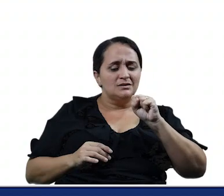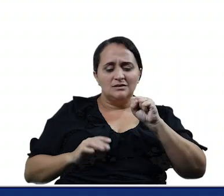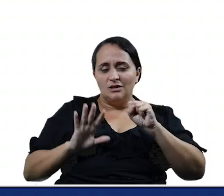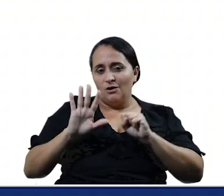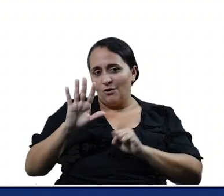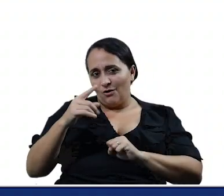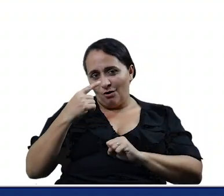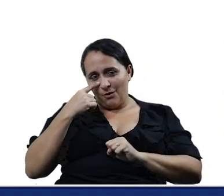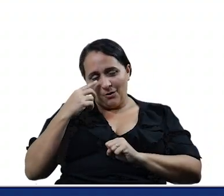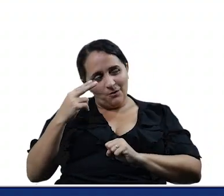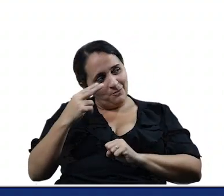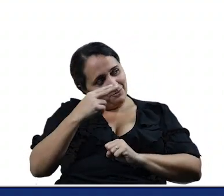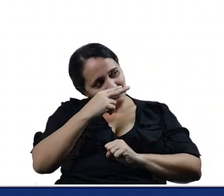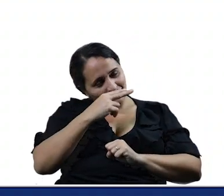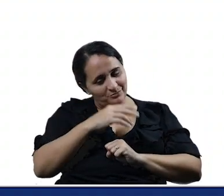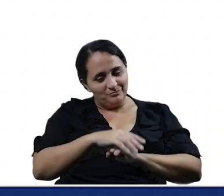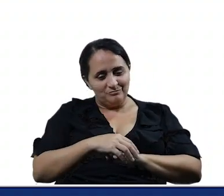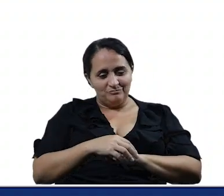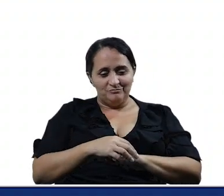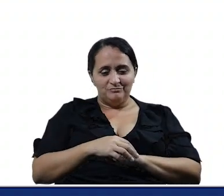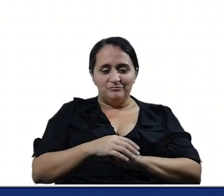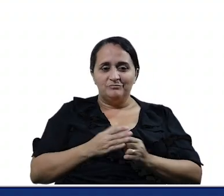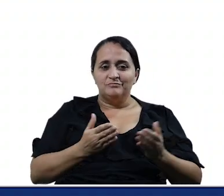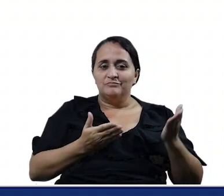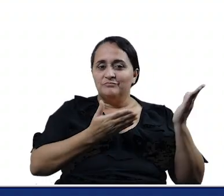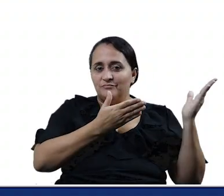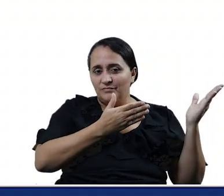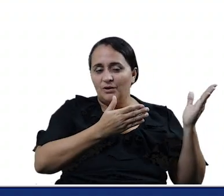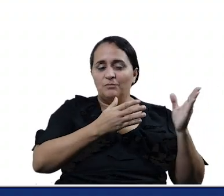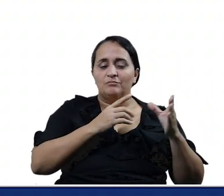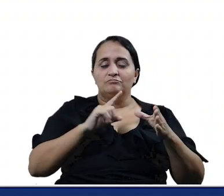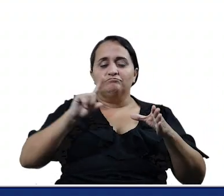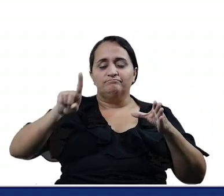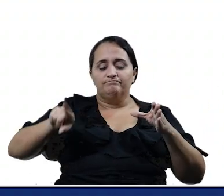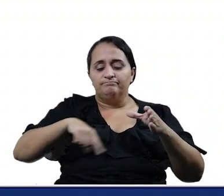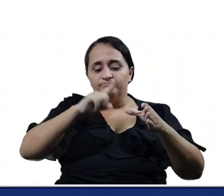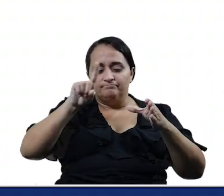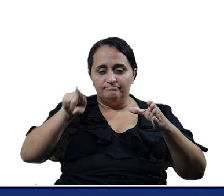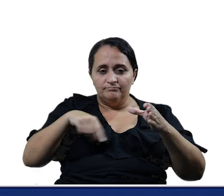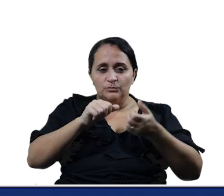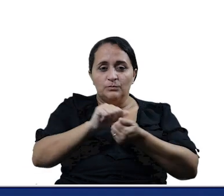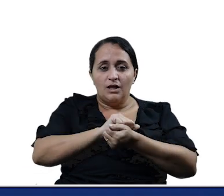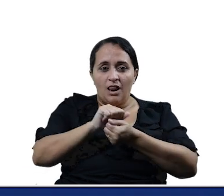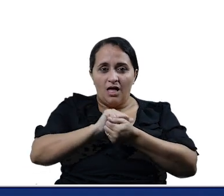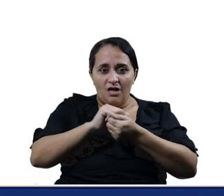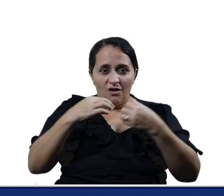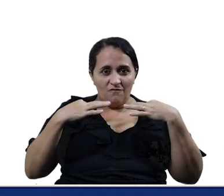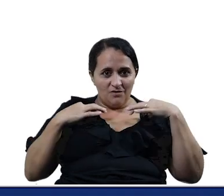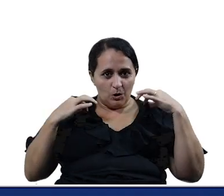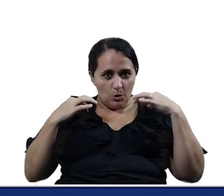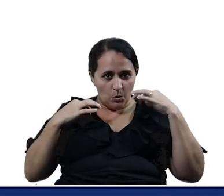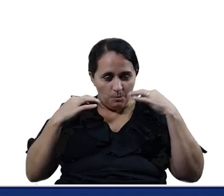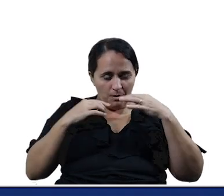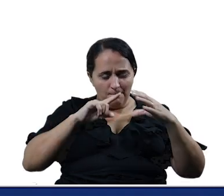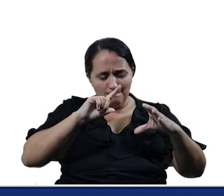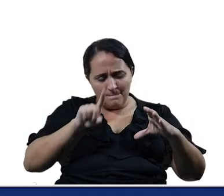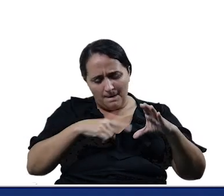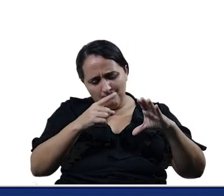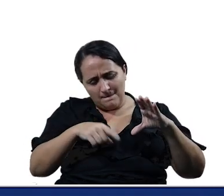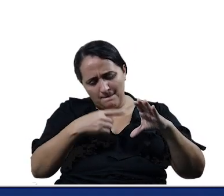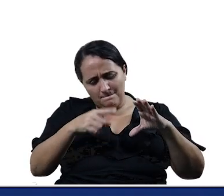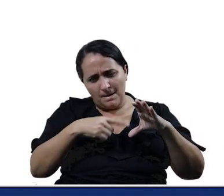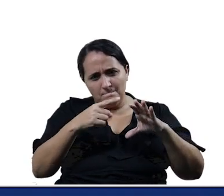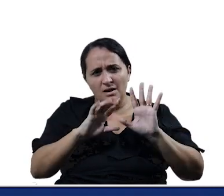cartaz. Essa máquina de lavar, ela está sendo vendida em 8 vezes sem juros e o valor